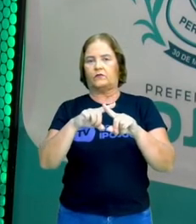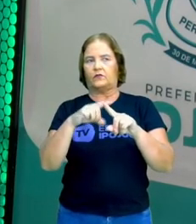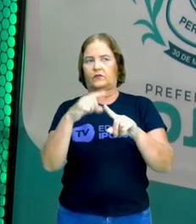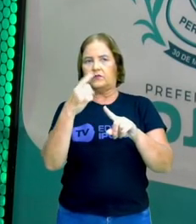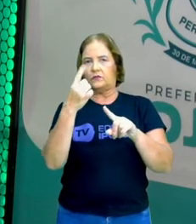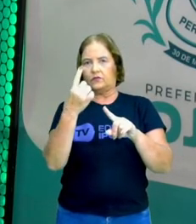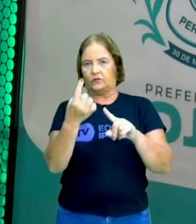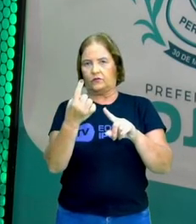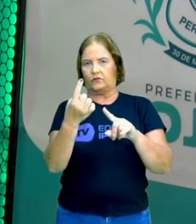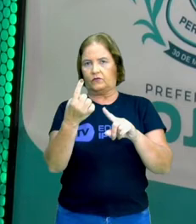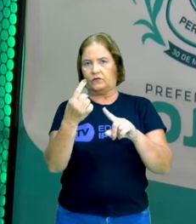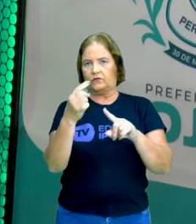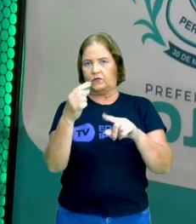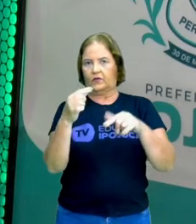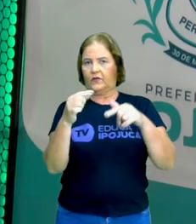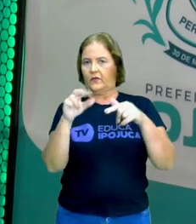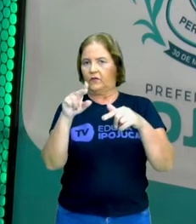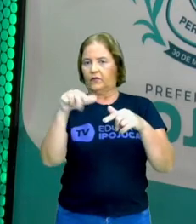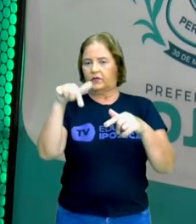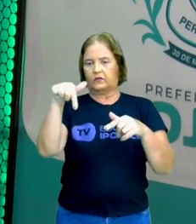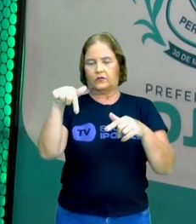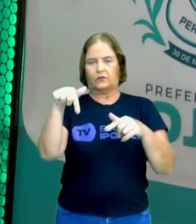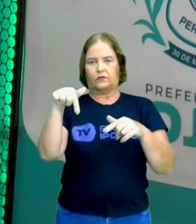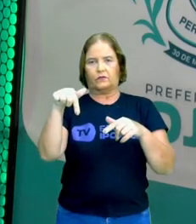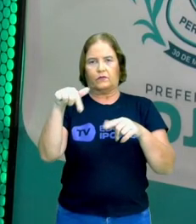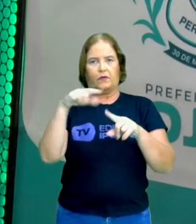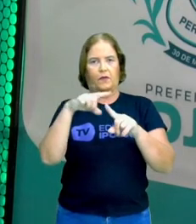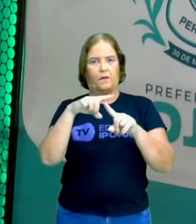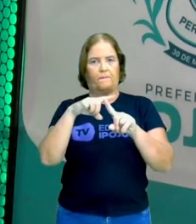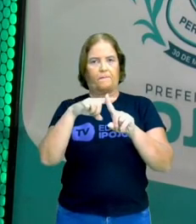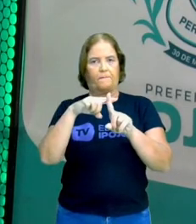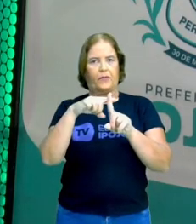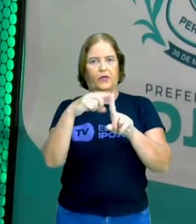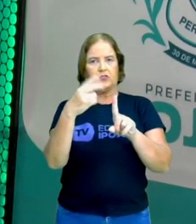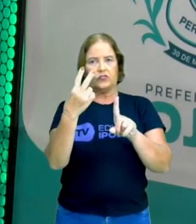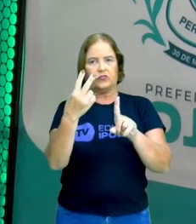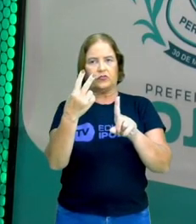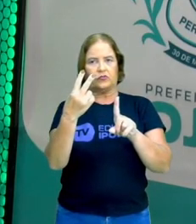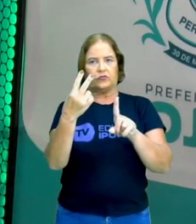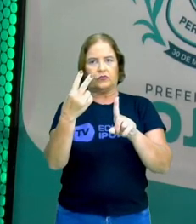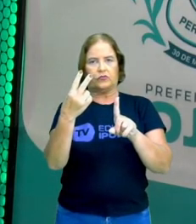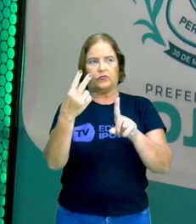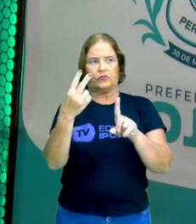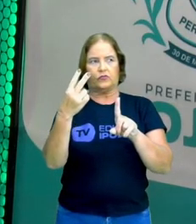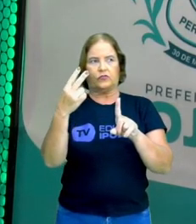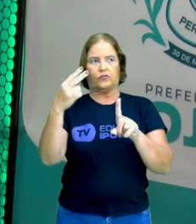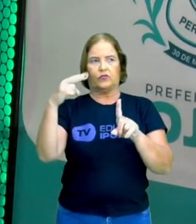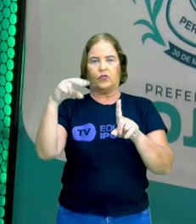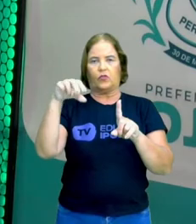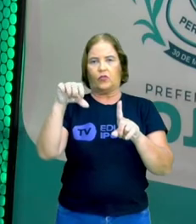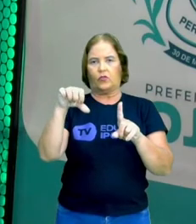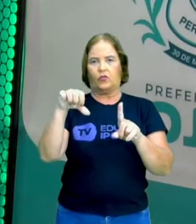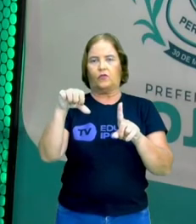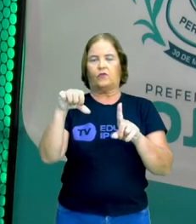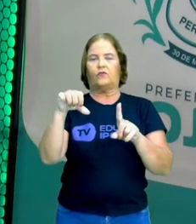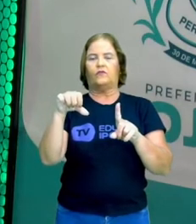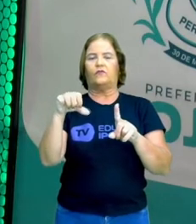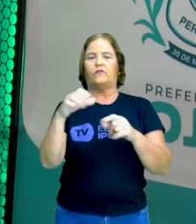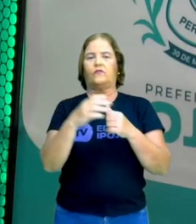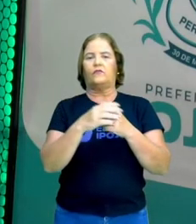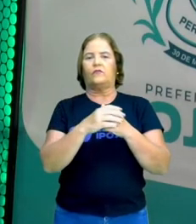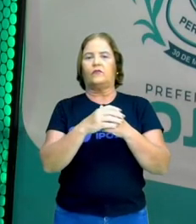é 7, mais 2 é igual a 9 sétimos. Transformei numa fração agora